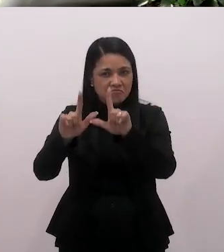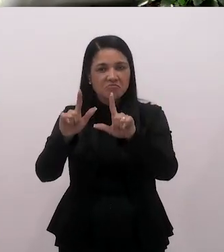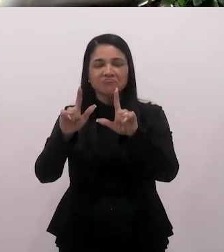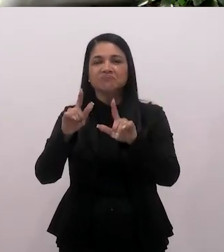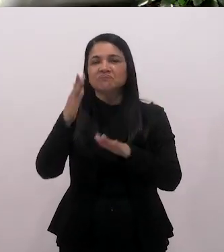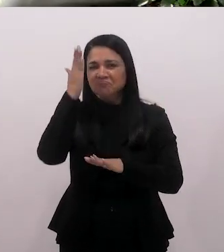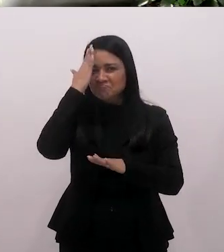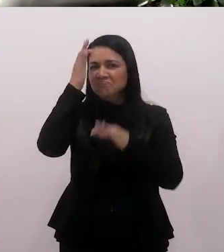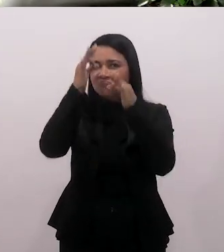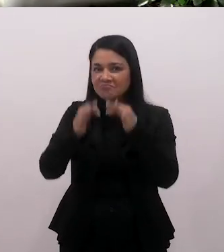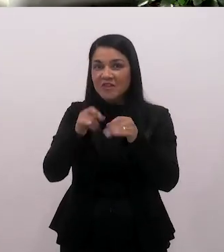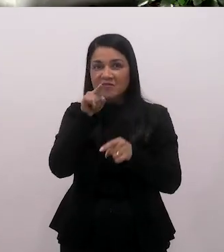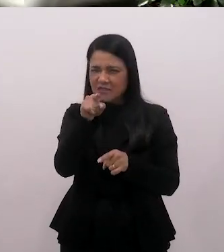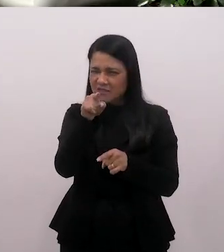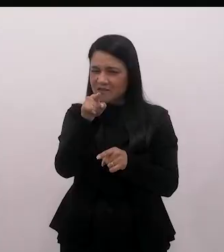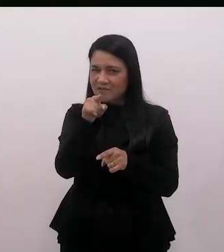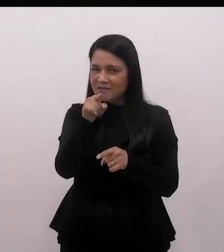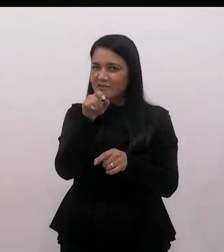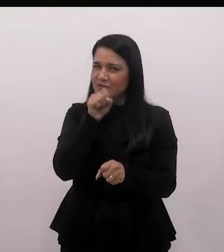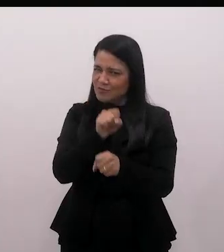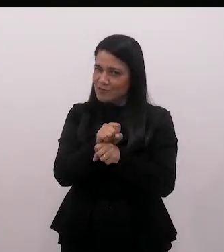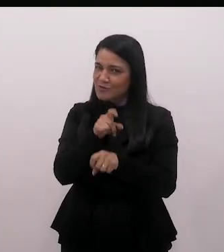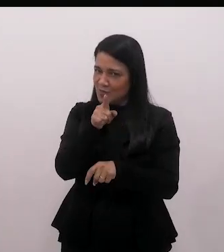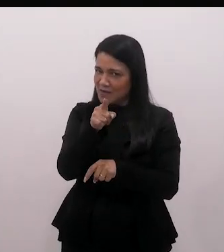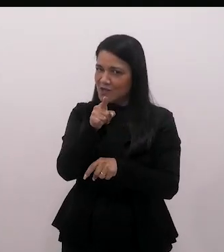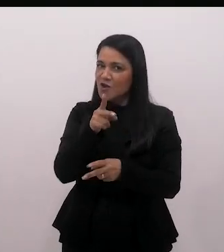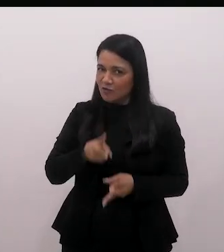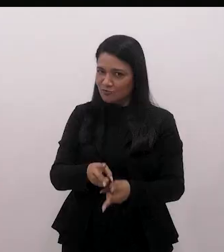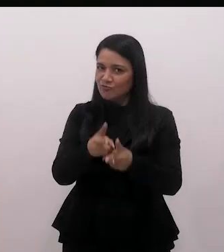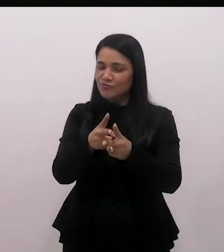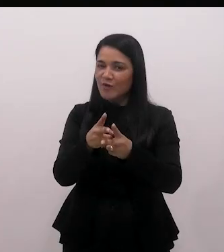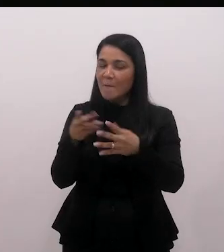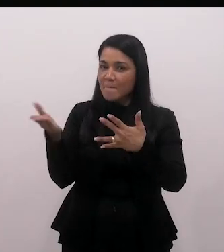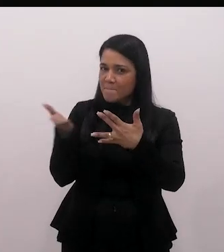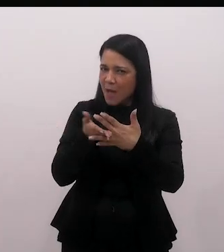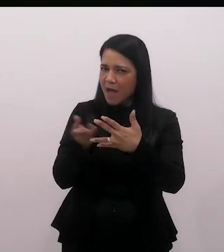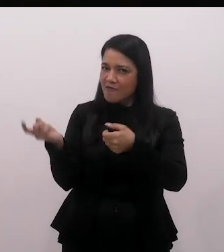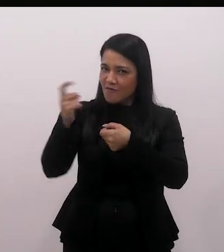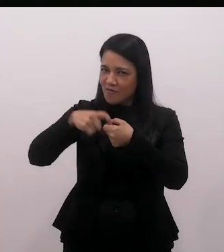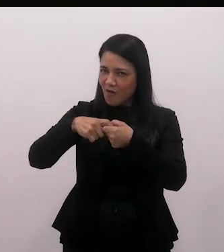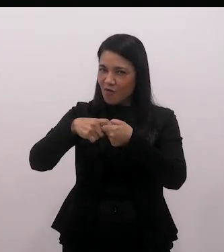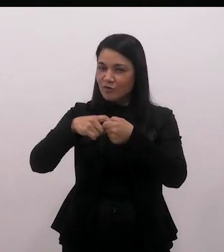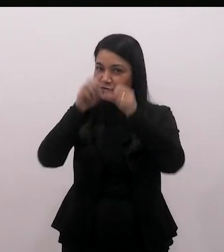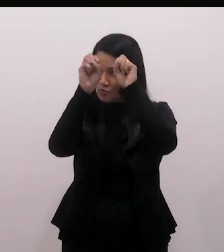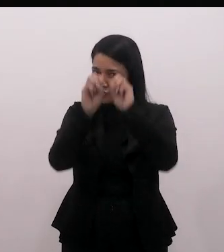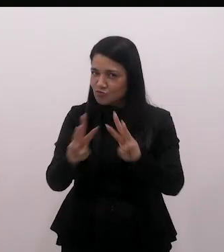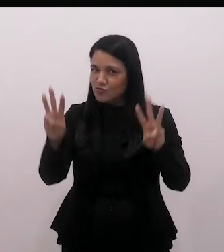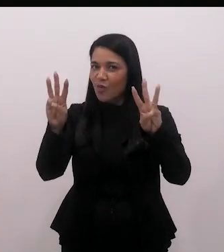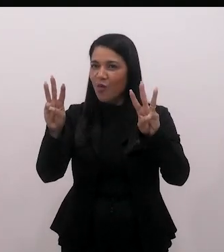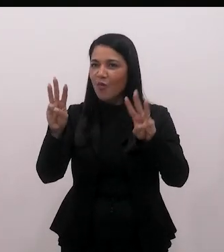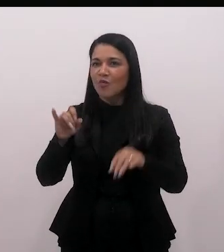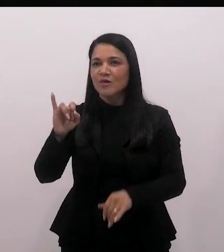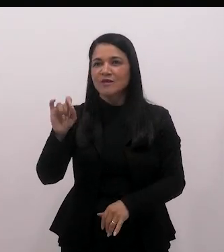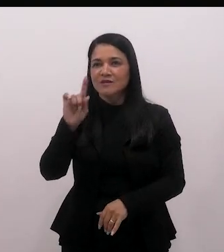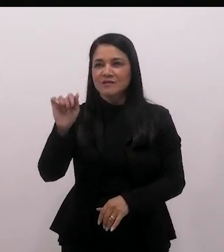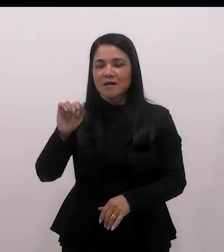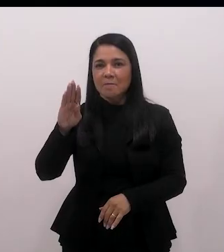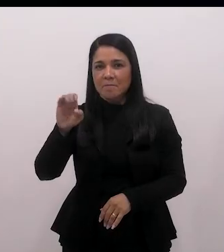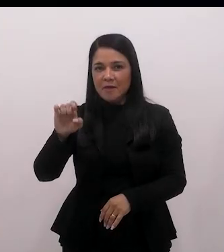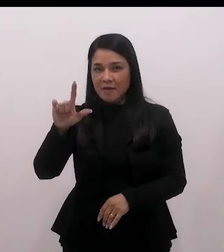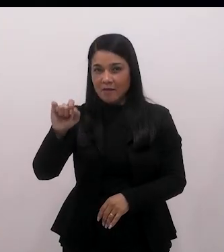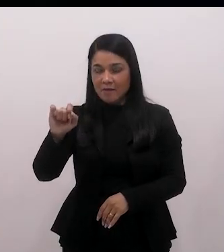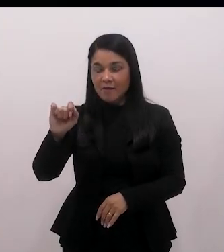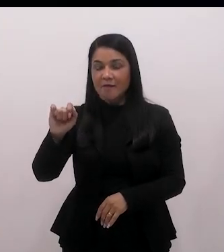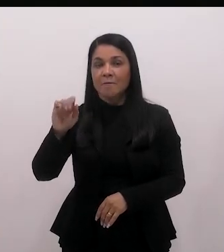eu tenho certeza que vai ser. Obrigada. Você que está aí com a gente, continua por aqui, que no próximo bloco a gente vai falar do show